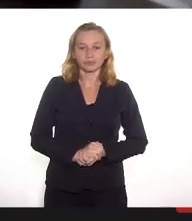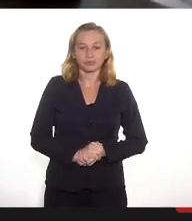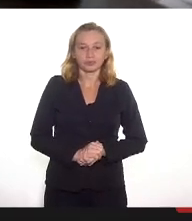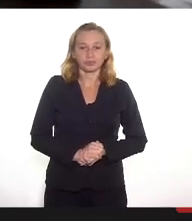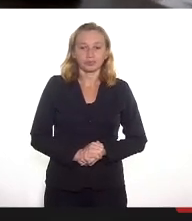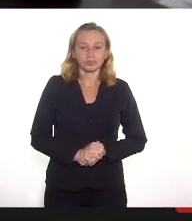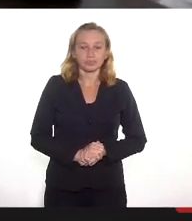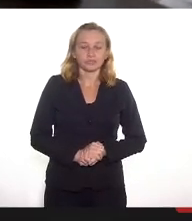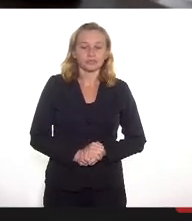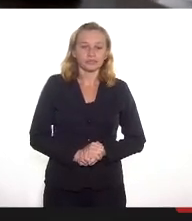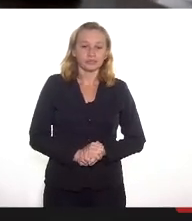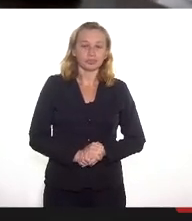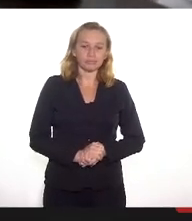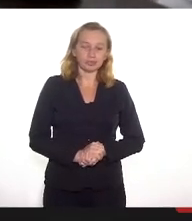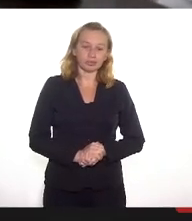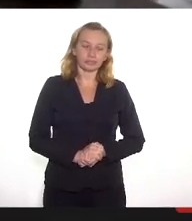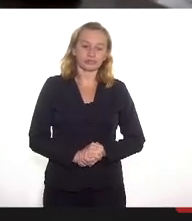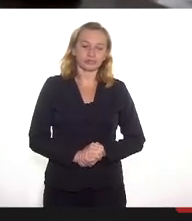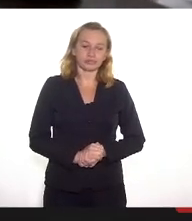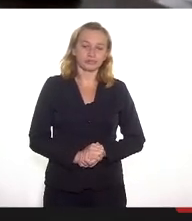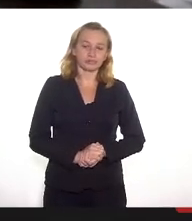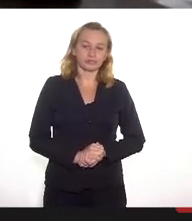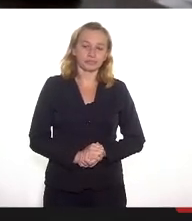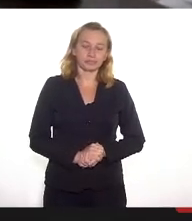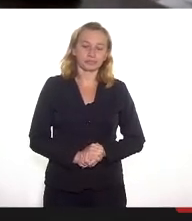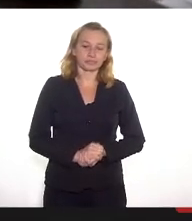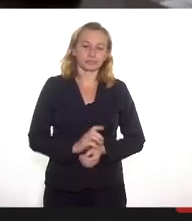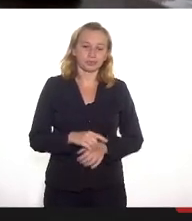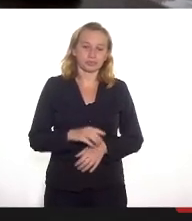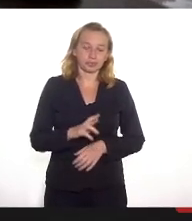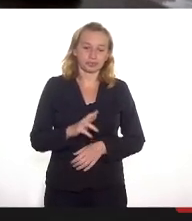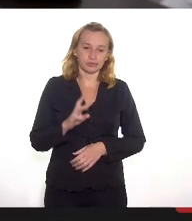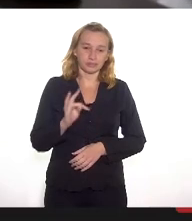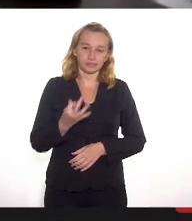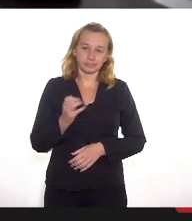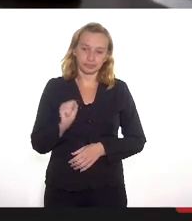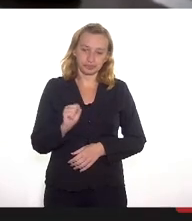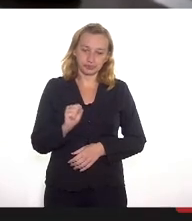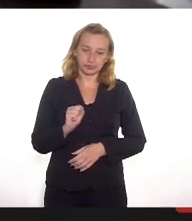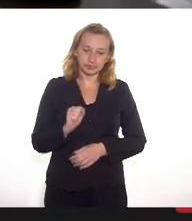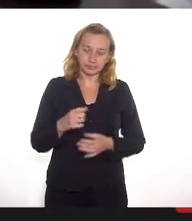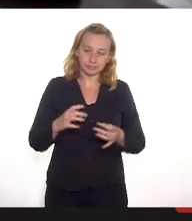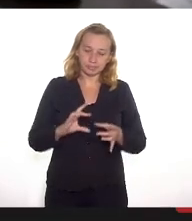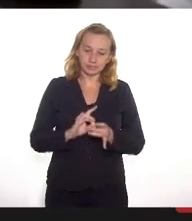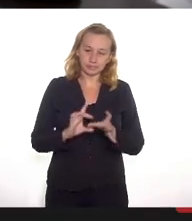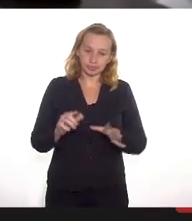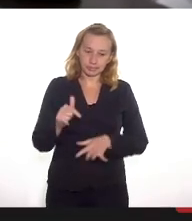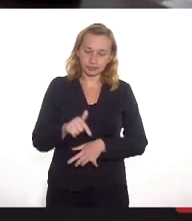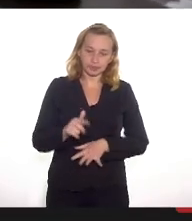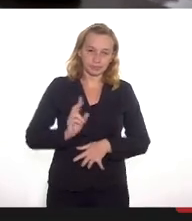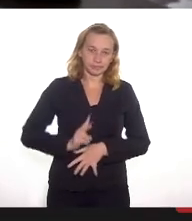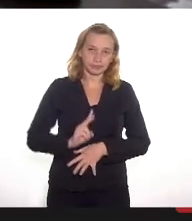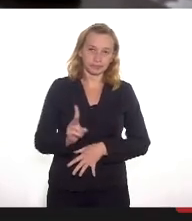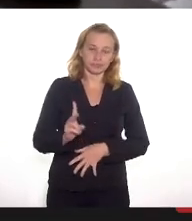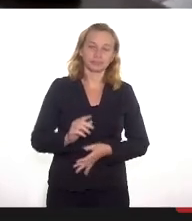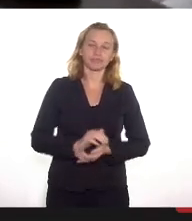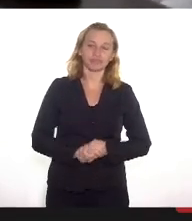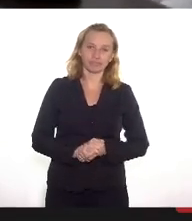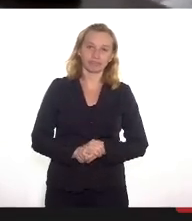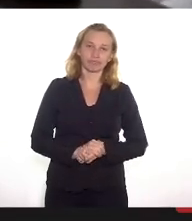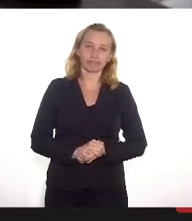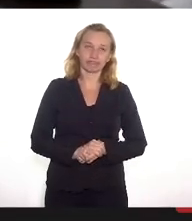não ser ajudar Doutora Thaís por lembrar sempre estamos aberto aquilo que sempre vai ser